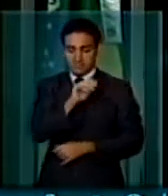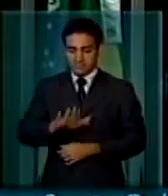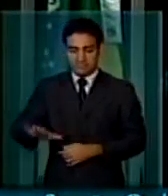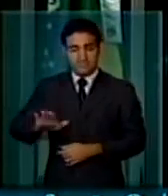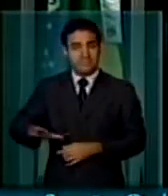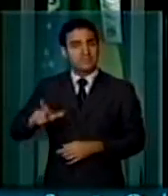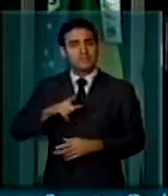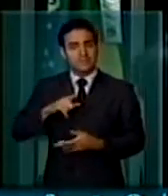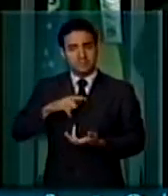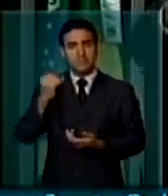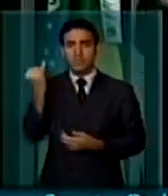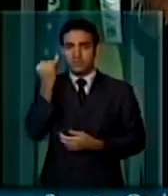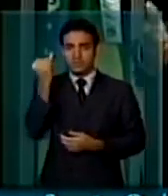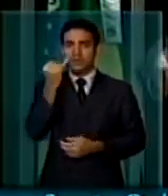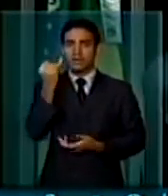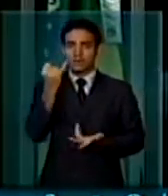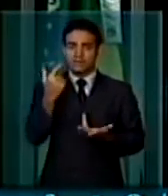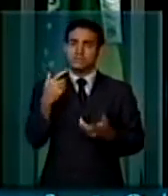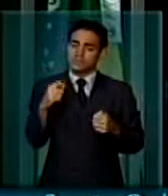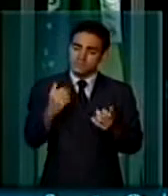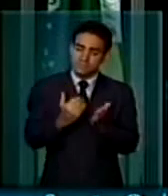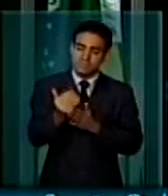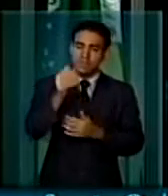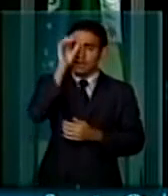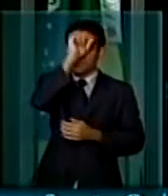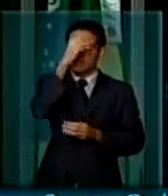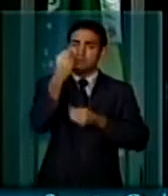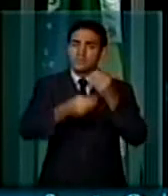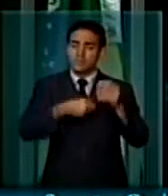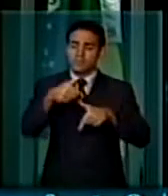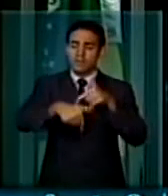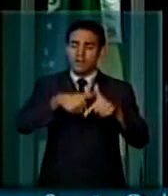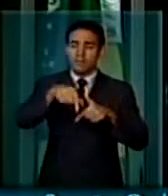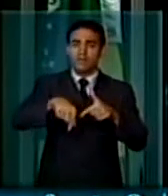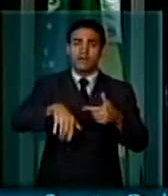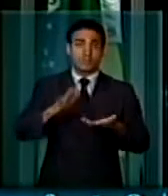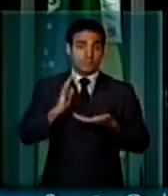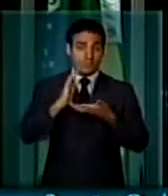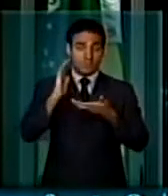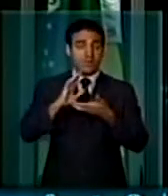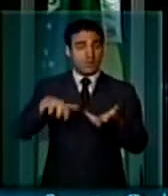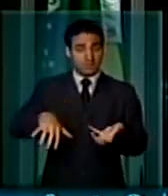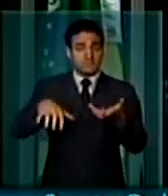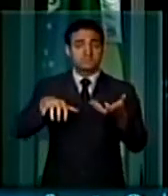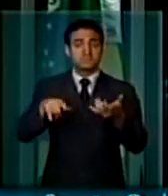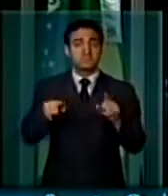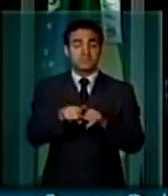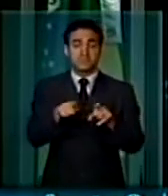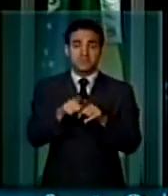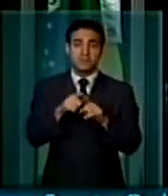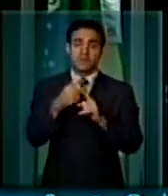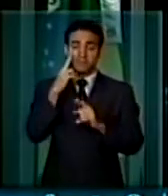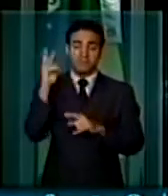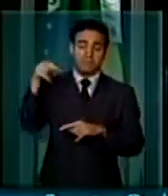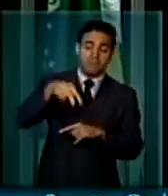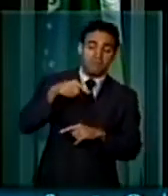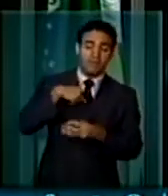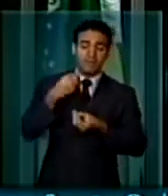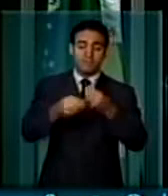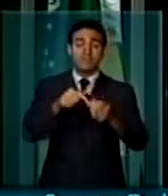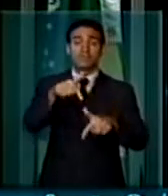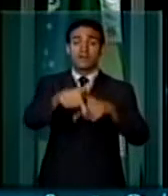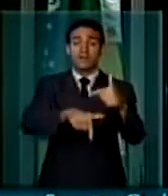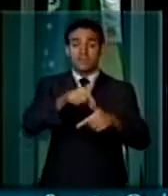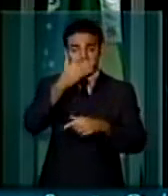comece desde cedo a entender como funciona o Congresso Nacional e a prestigiar também o trabalho daqueles